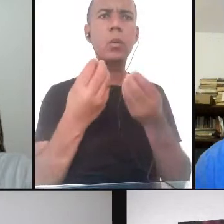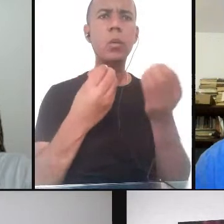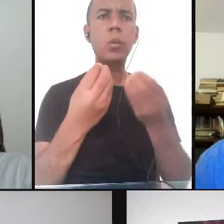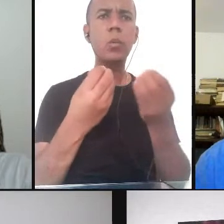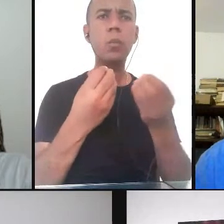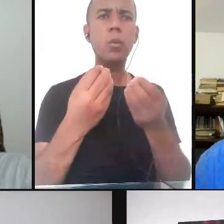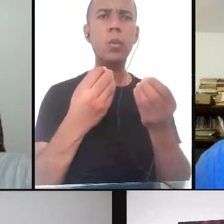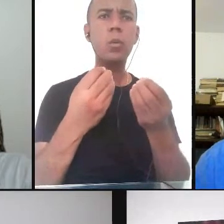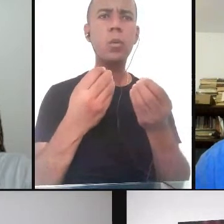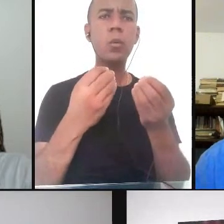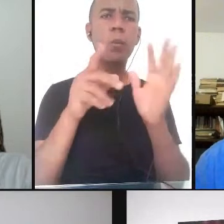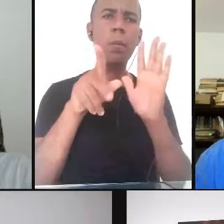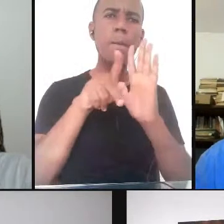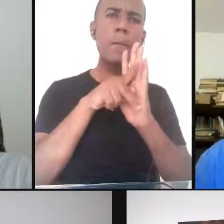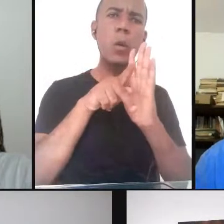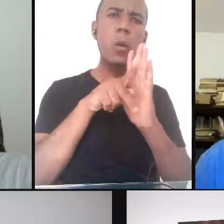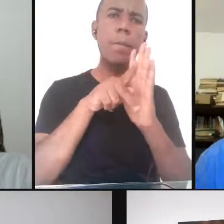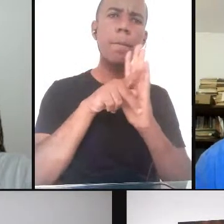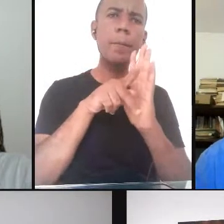coloquei a pergunta?